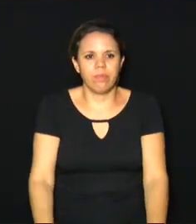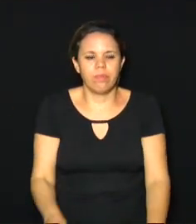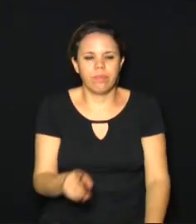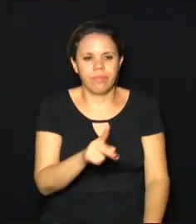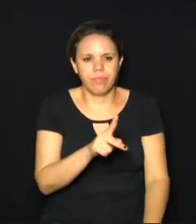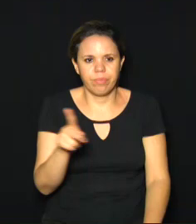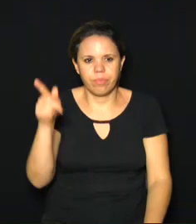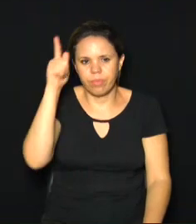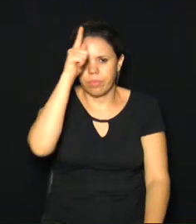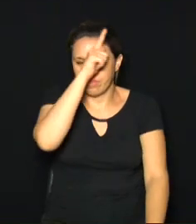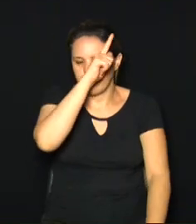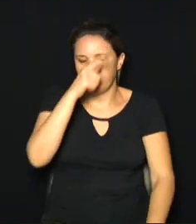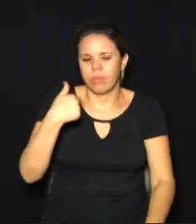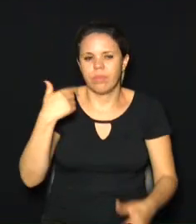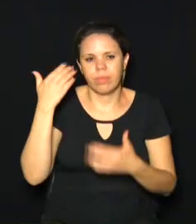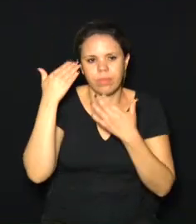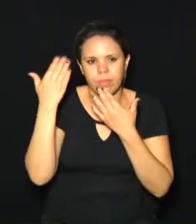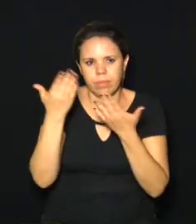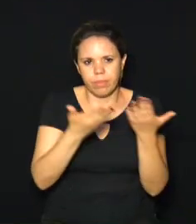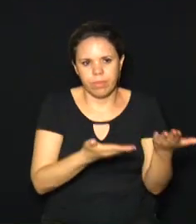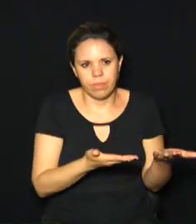Gustavo Peta,